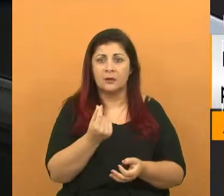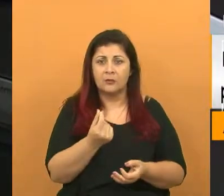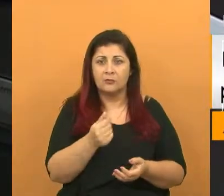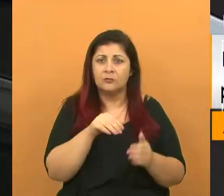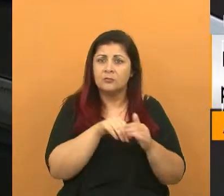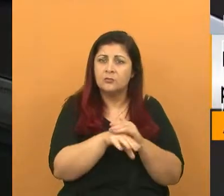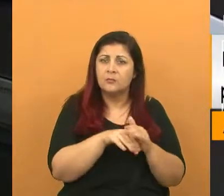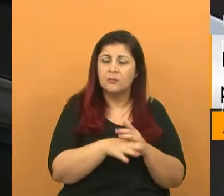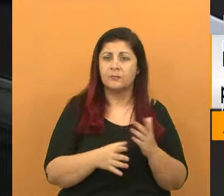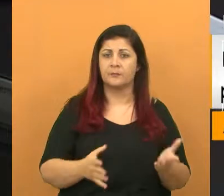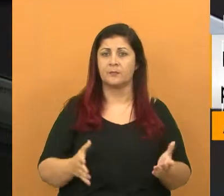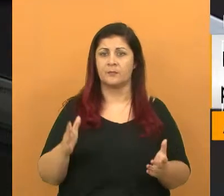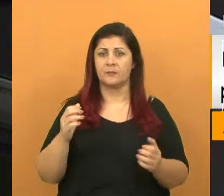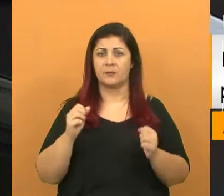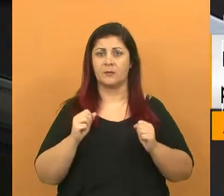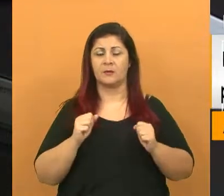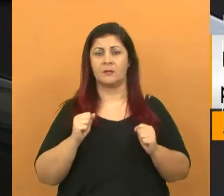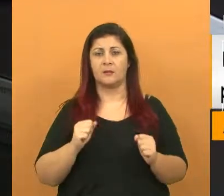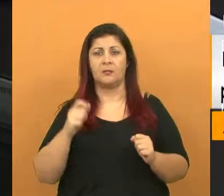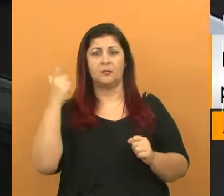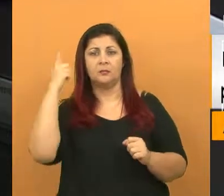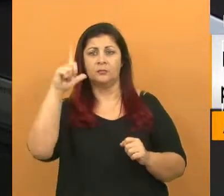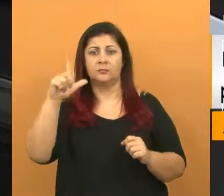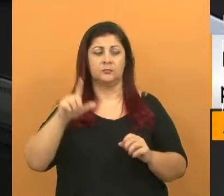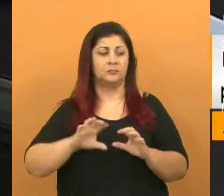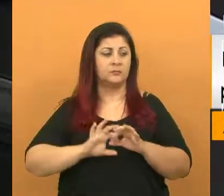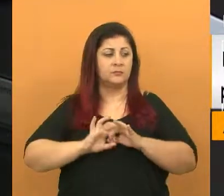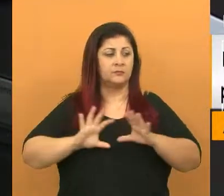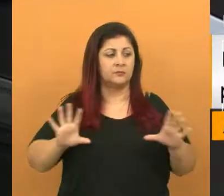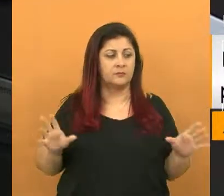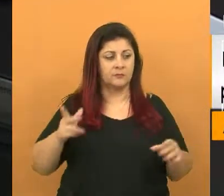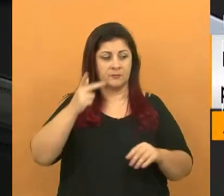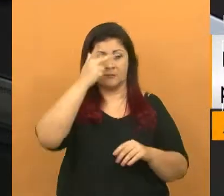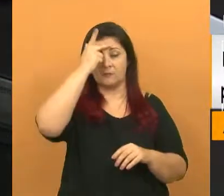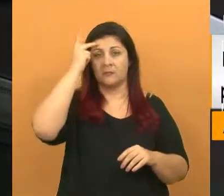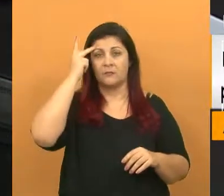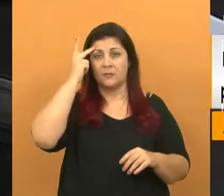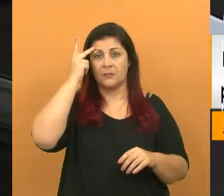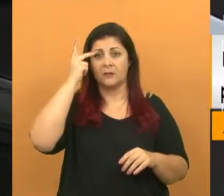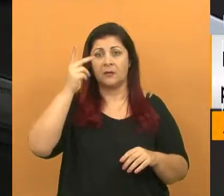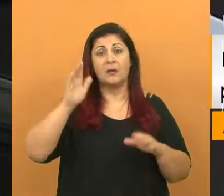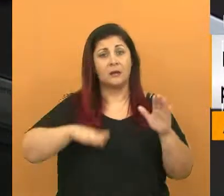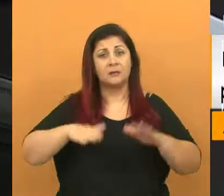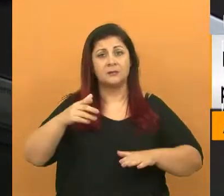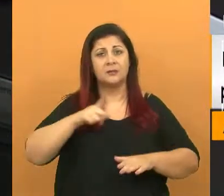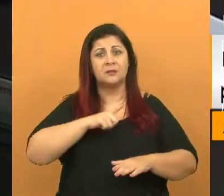sentido de poder livrar essas pessoas que muitas das vezes têm cura